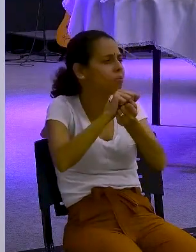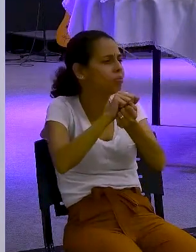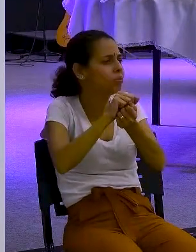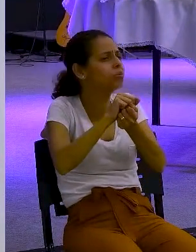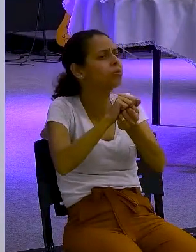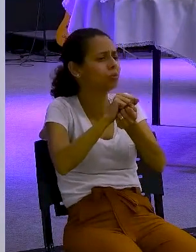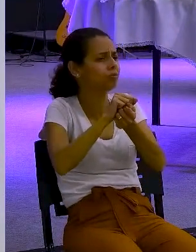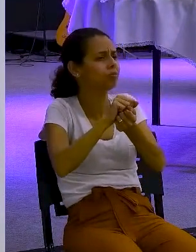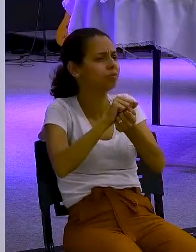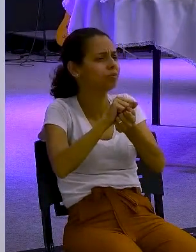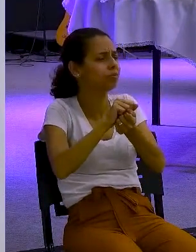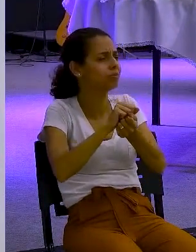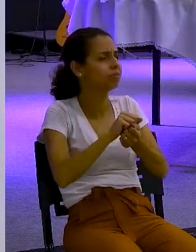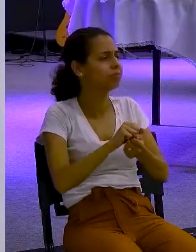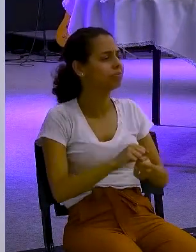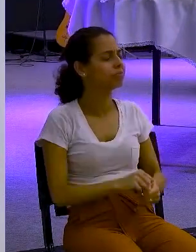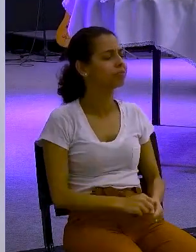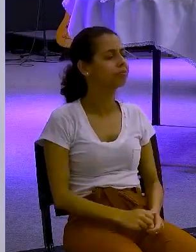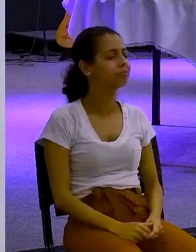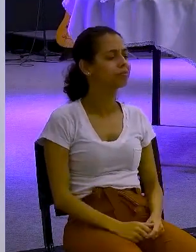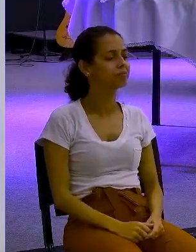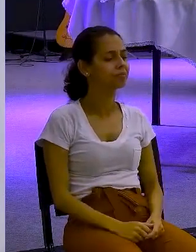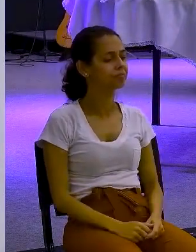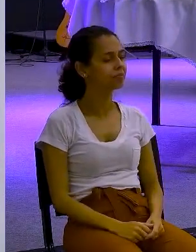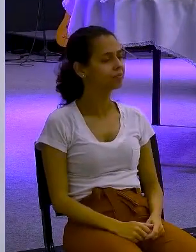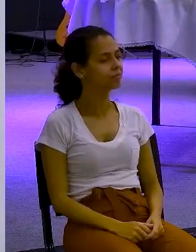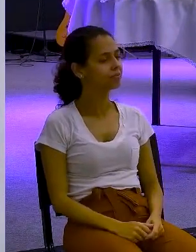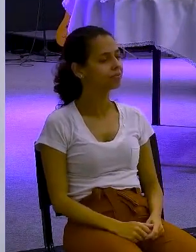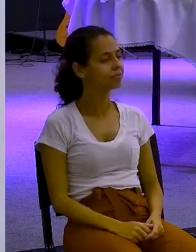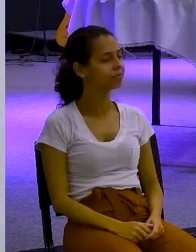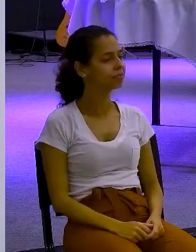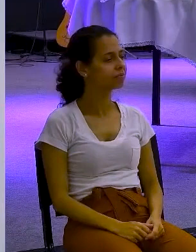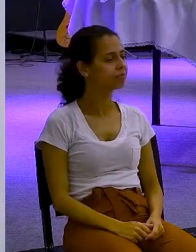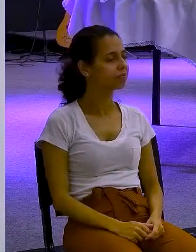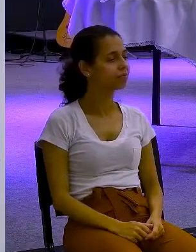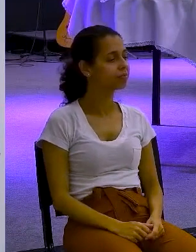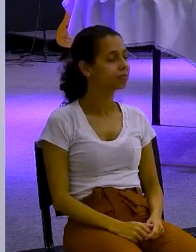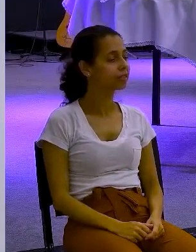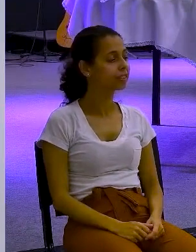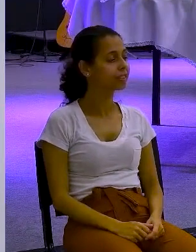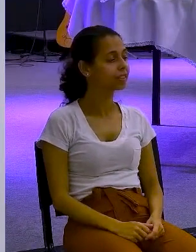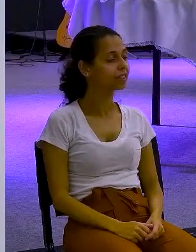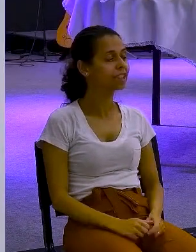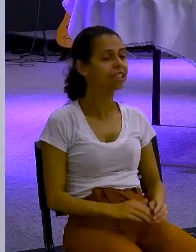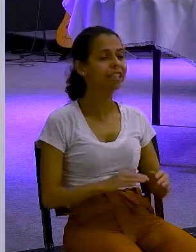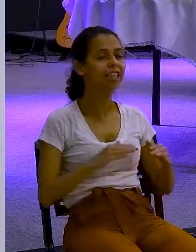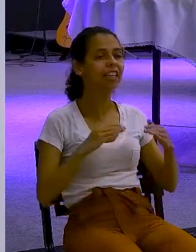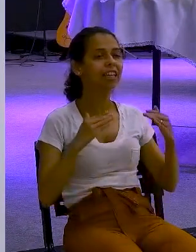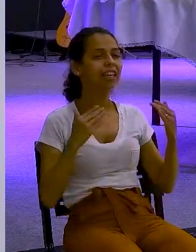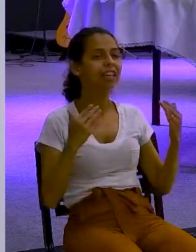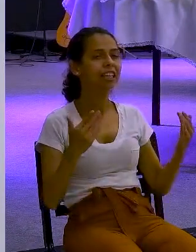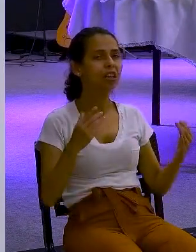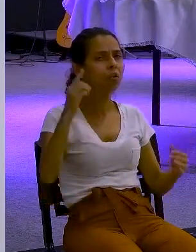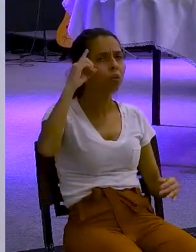completada agora, aplicada em nossos corações por meio da fé. E então aquele plano que foi pensado e traçado para